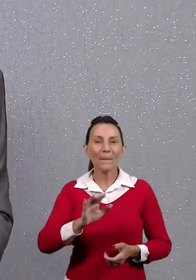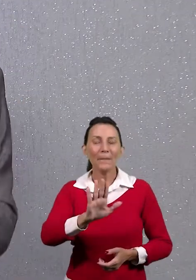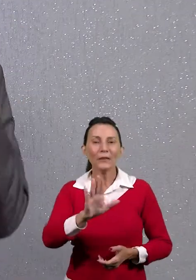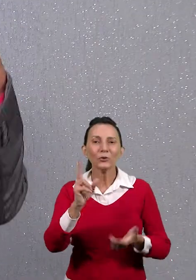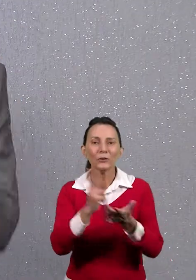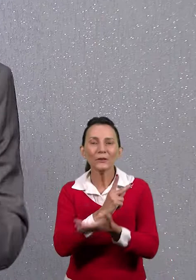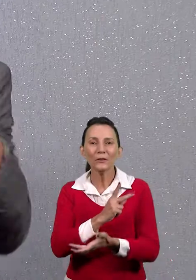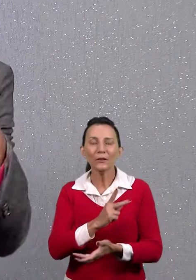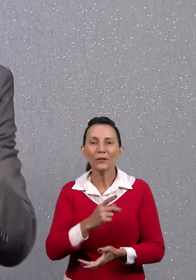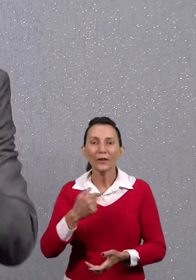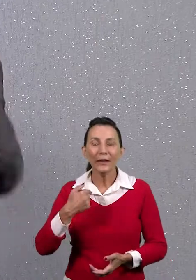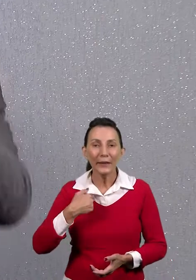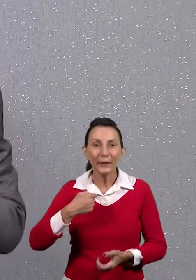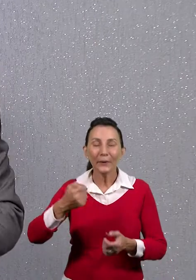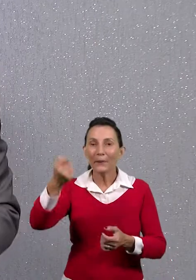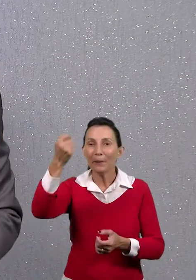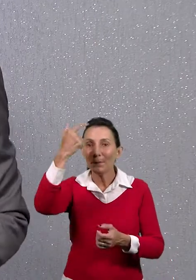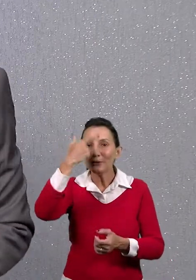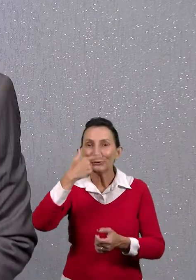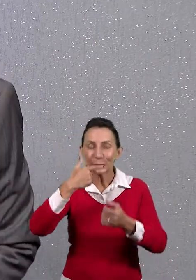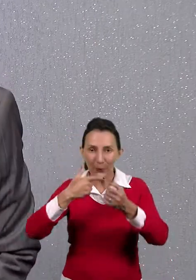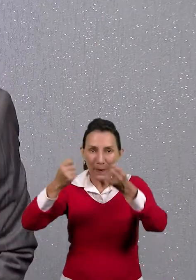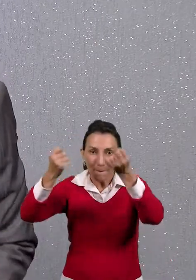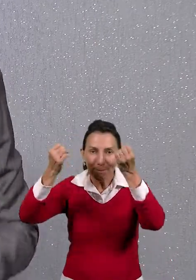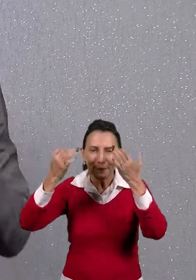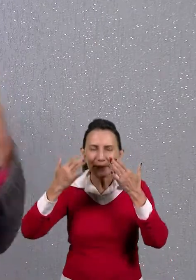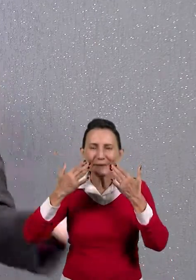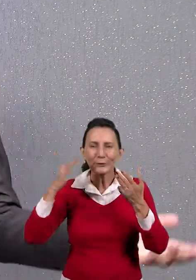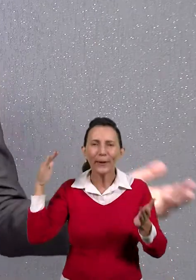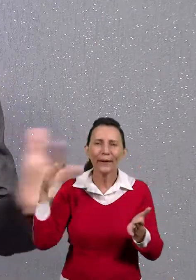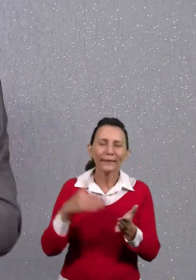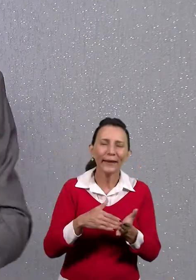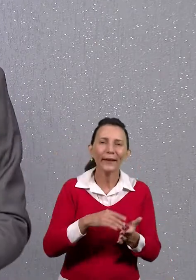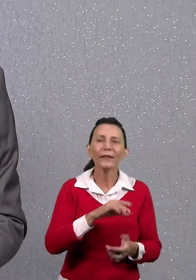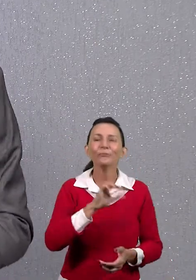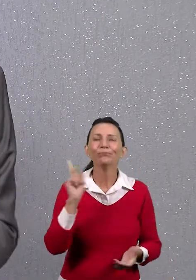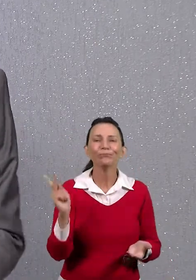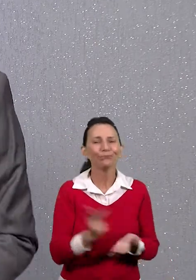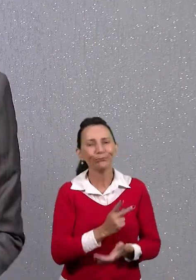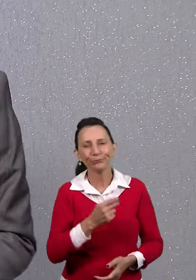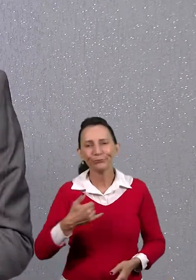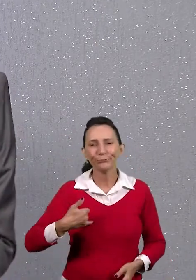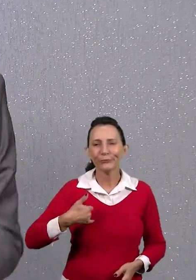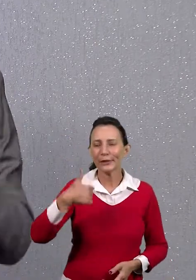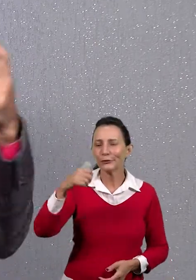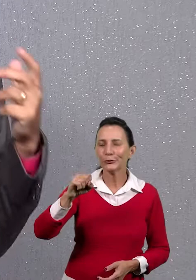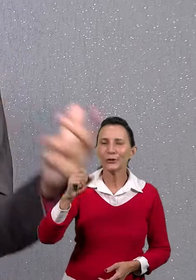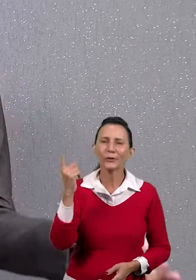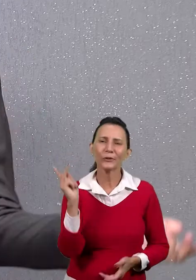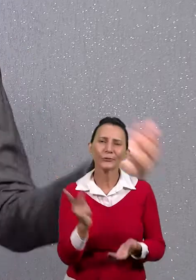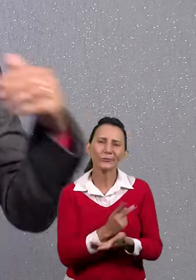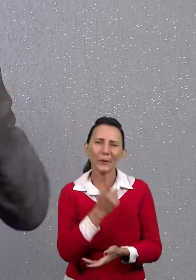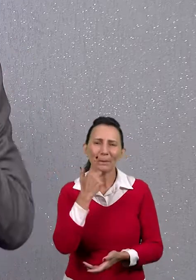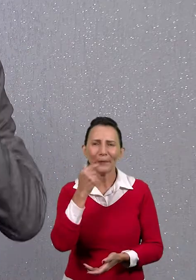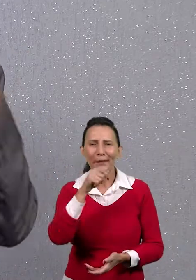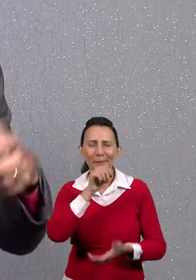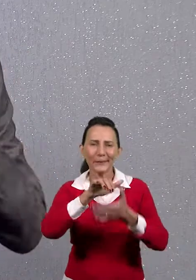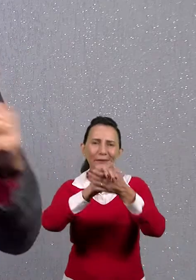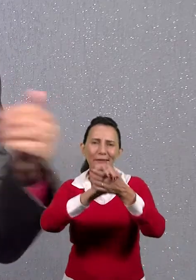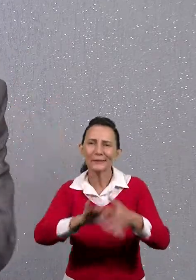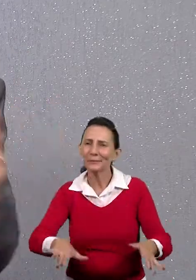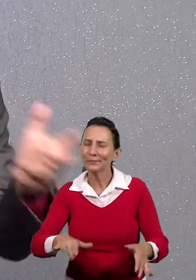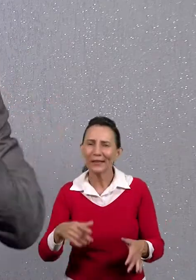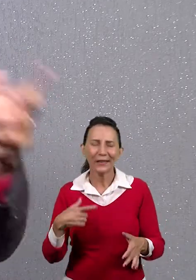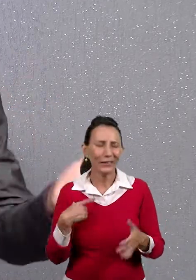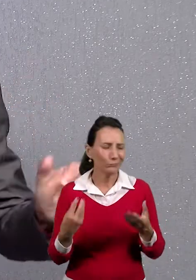era uma bênção até que, aos 18 anos de idade, eu tive um problema. Meus pais separaram. Oh, meu Deus do céu, eu não consegui